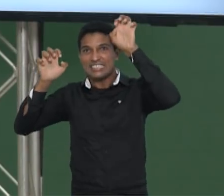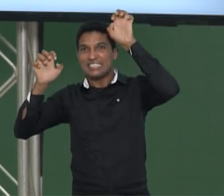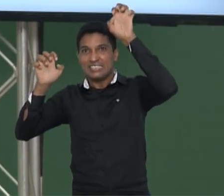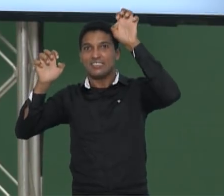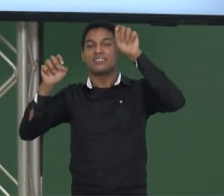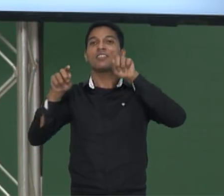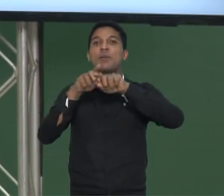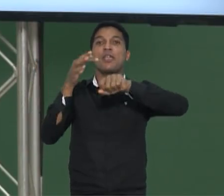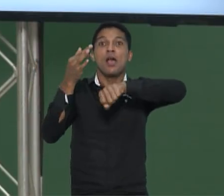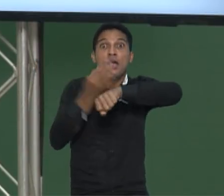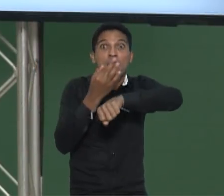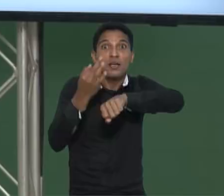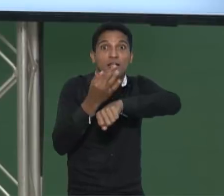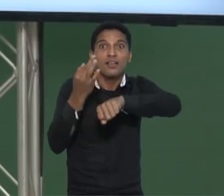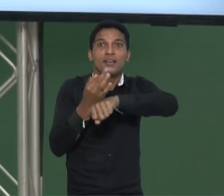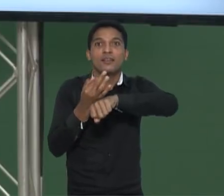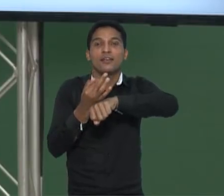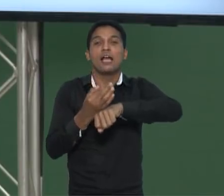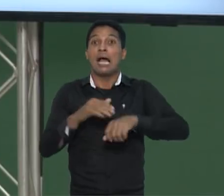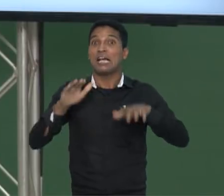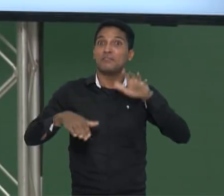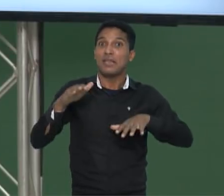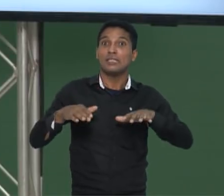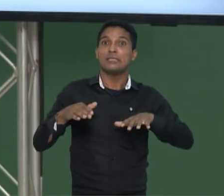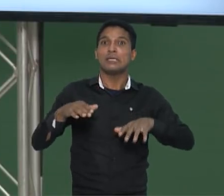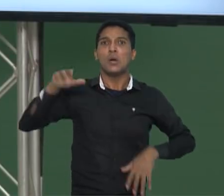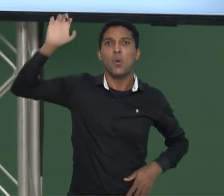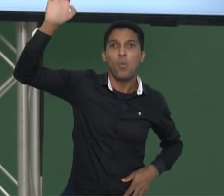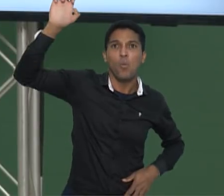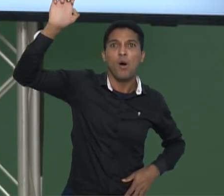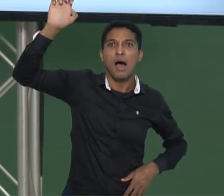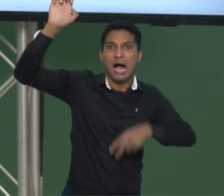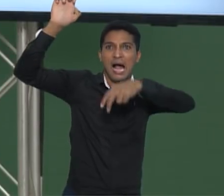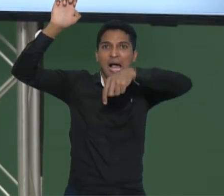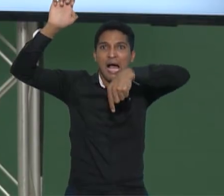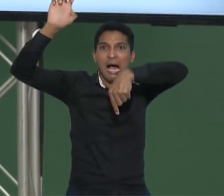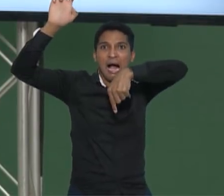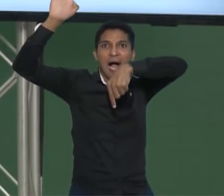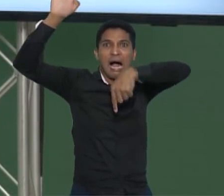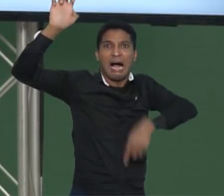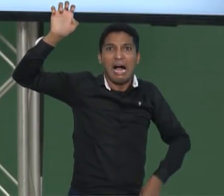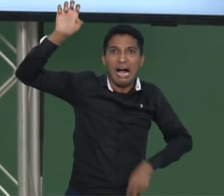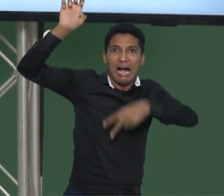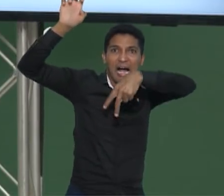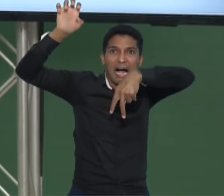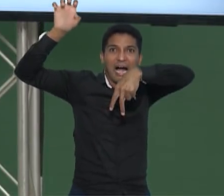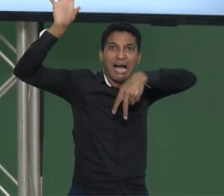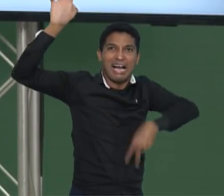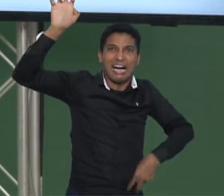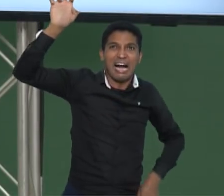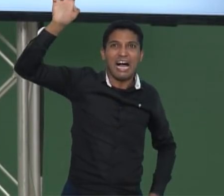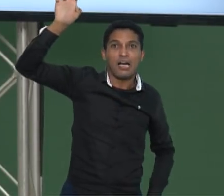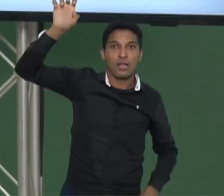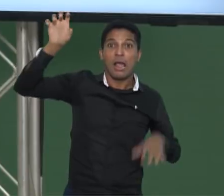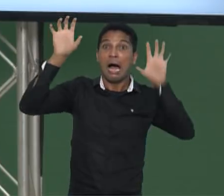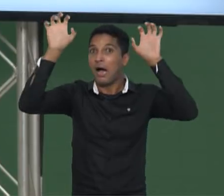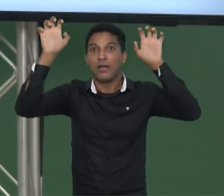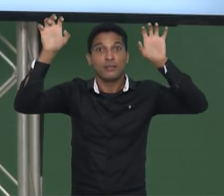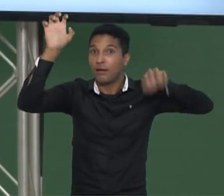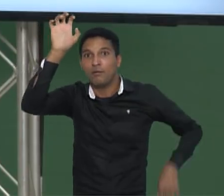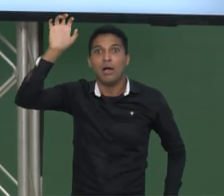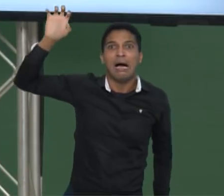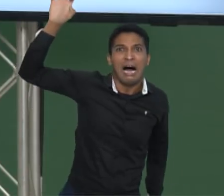se segurar usando só um braço, só a força praticamente dos dedos, né, que seguram